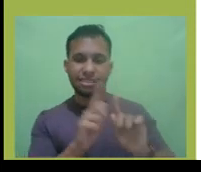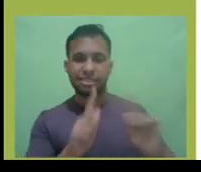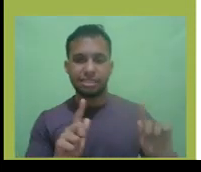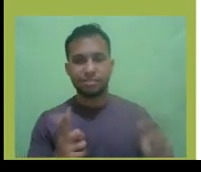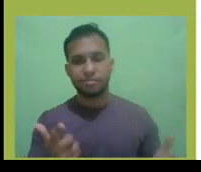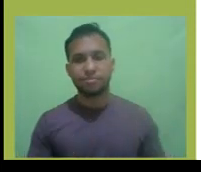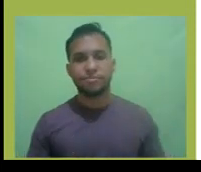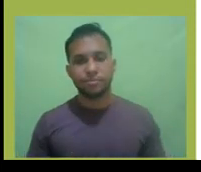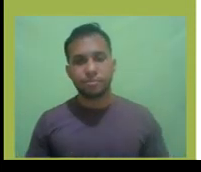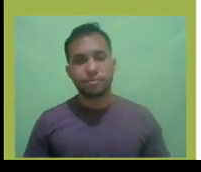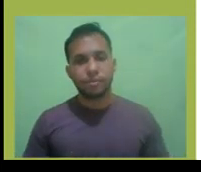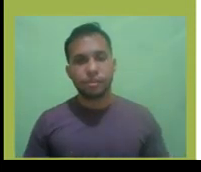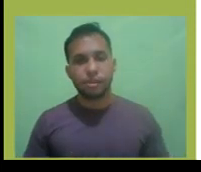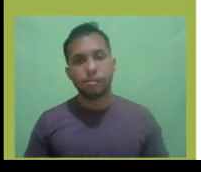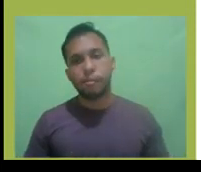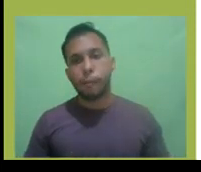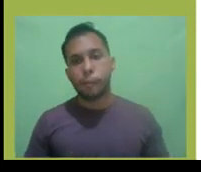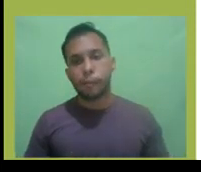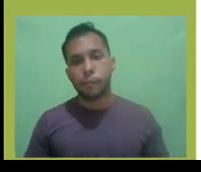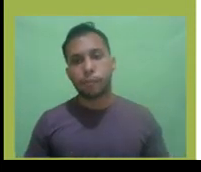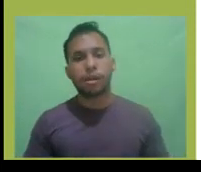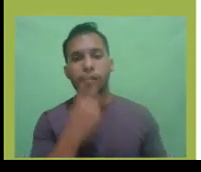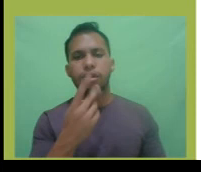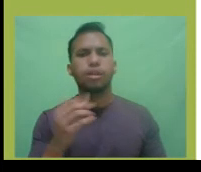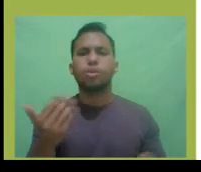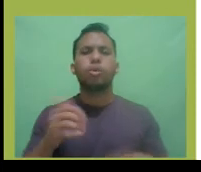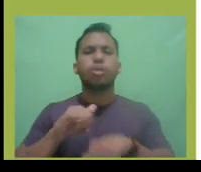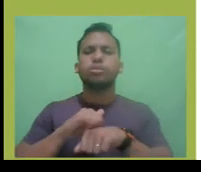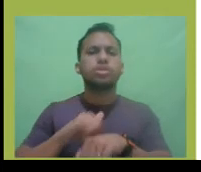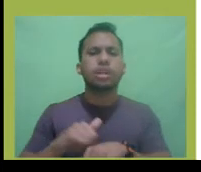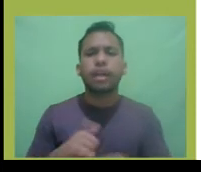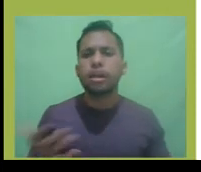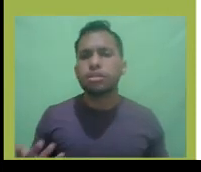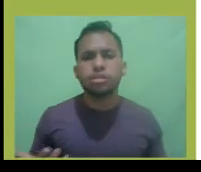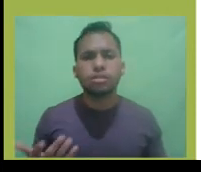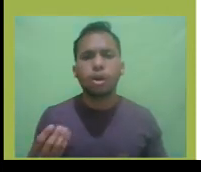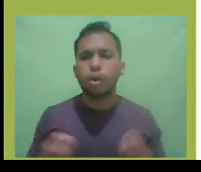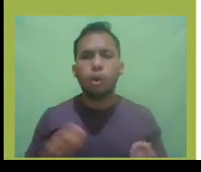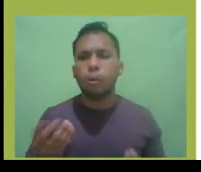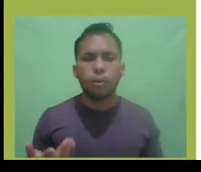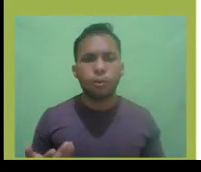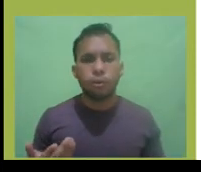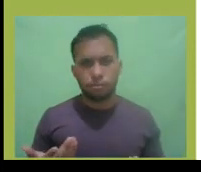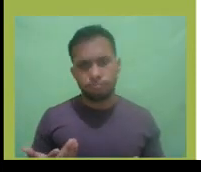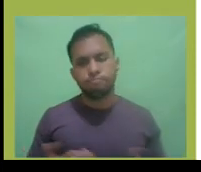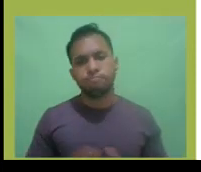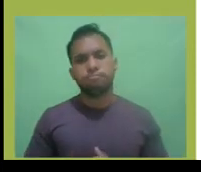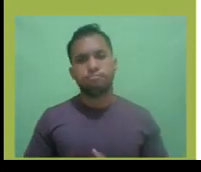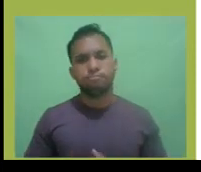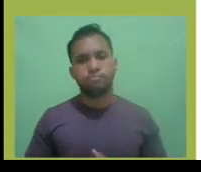E quais são as estratégias utilizadas por essa espécie para se recuperar do estresse hídrico? Bom, em